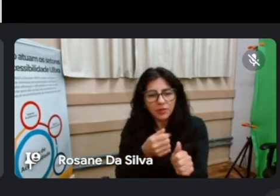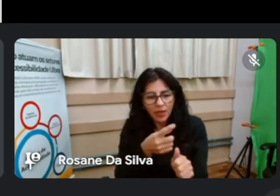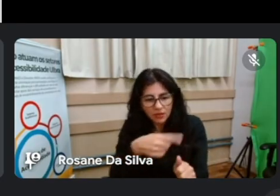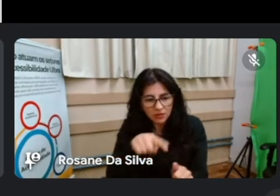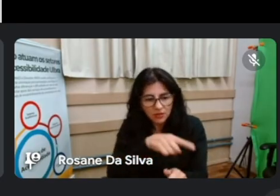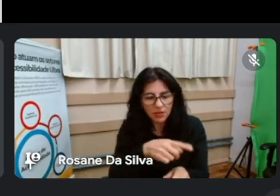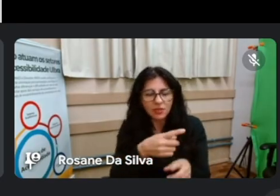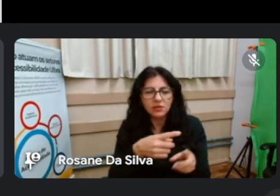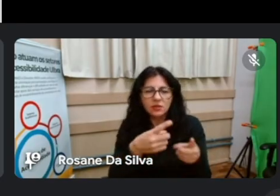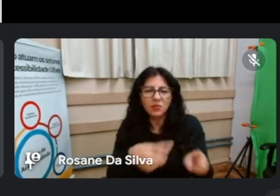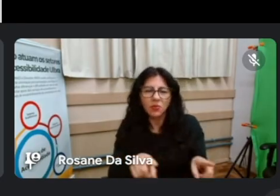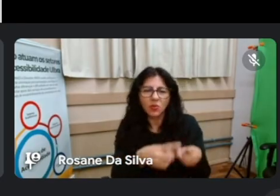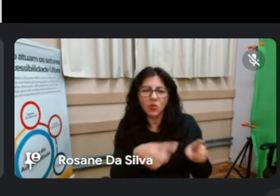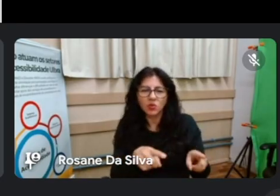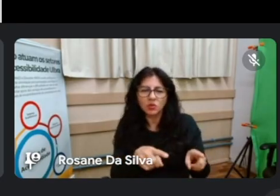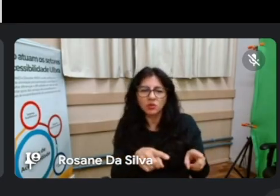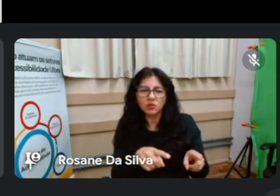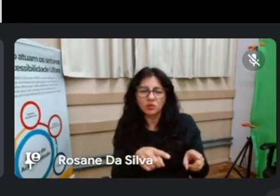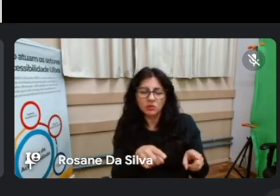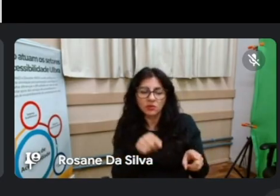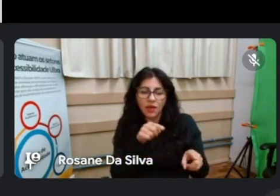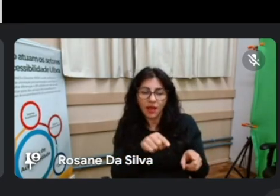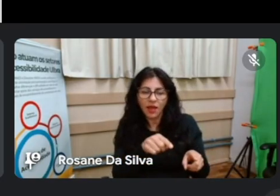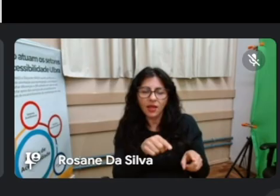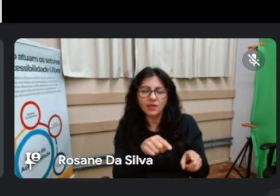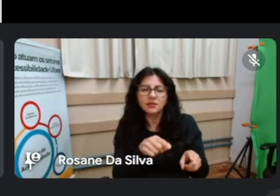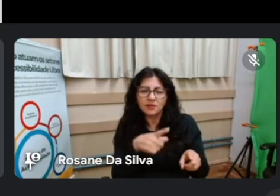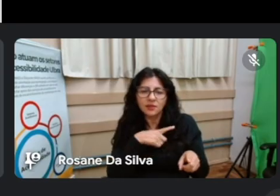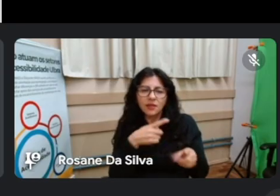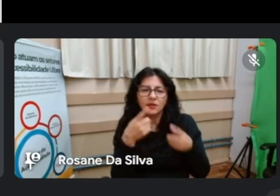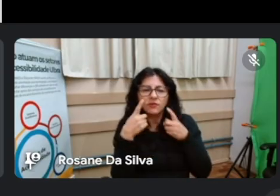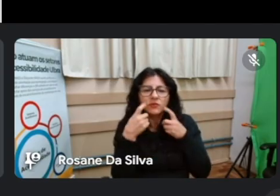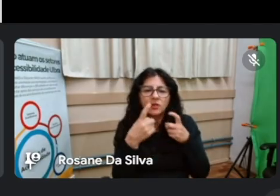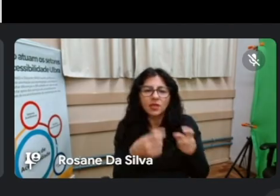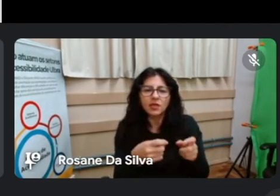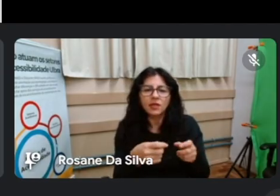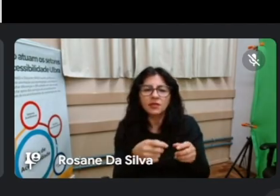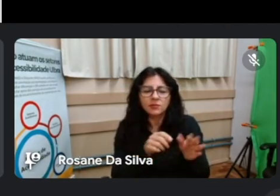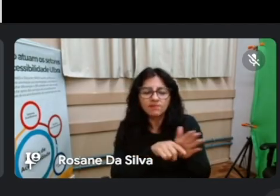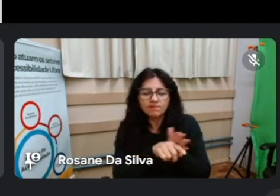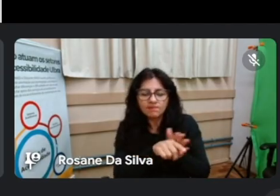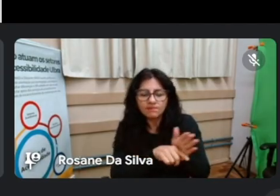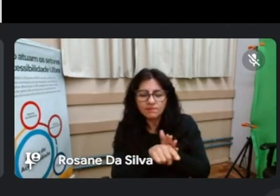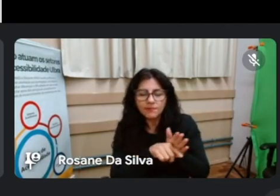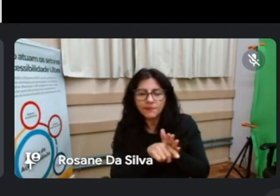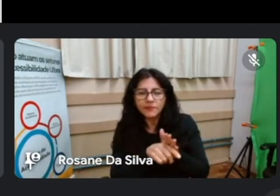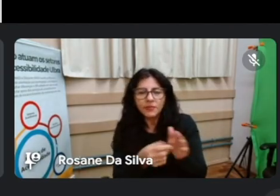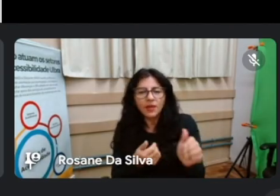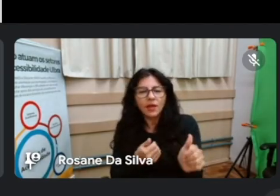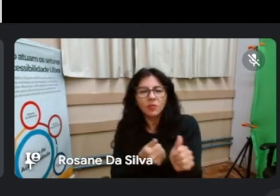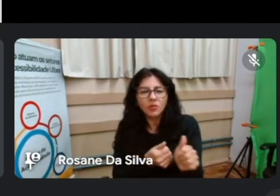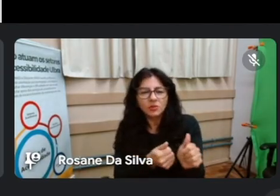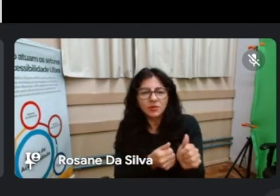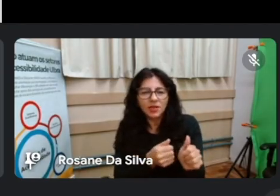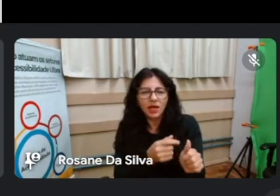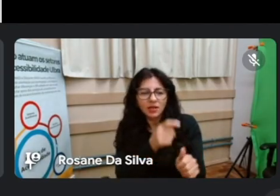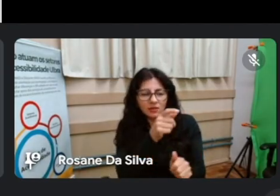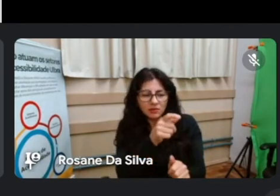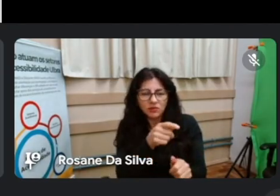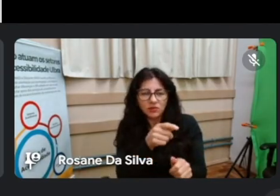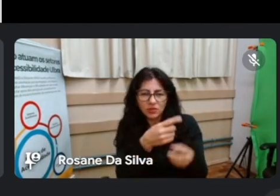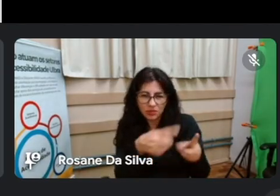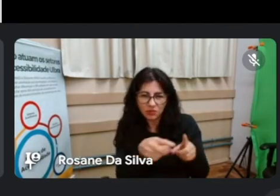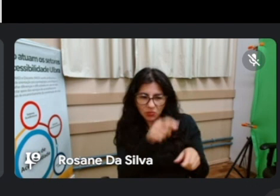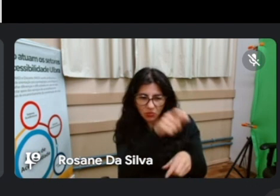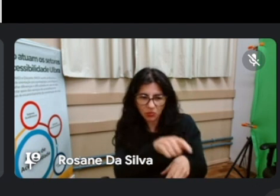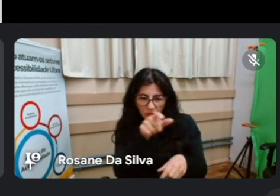eh levou ao interesse pela pesquisa a proximidade com os músicos que tem uma uma atividade